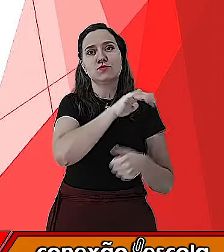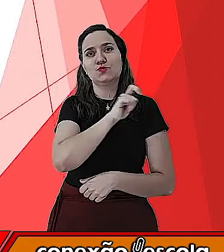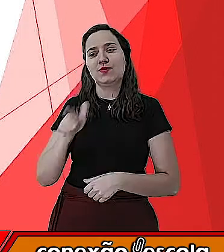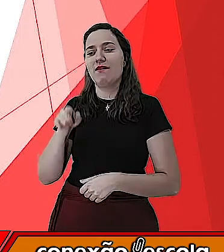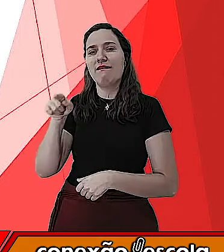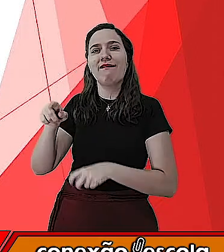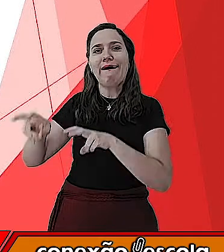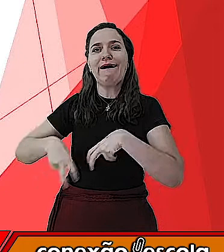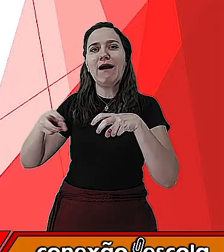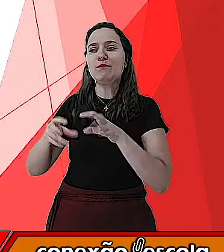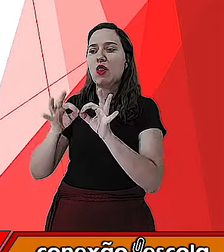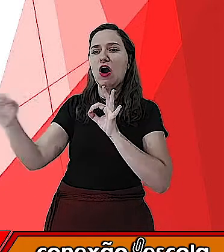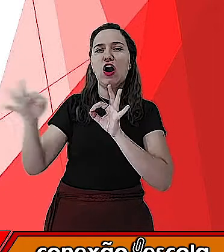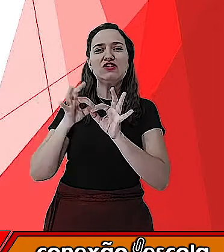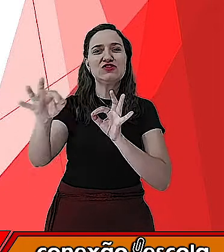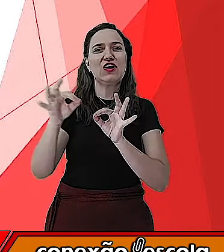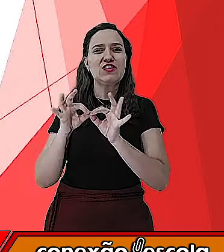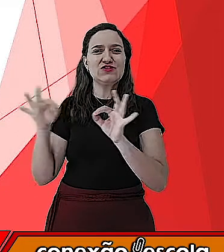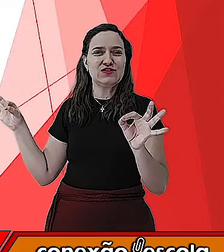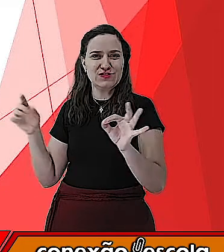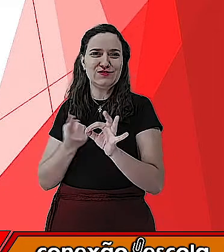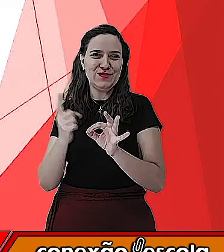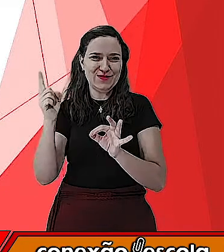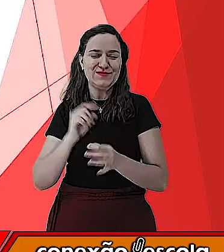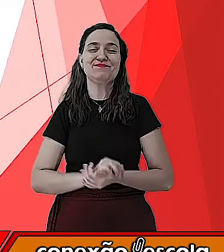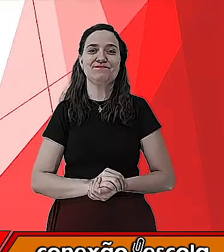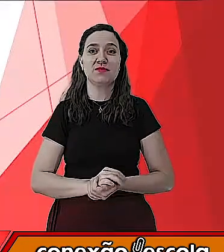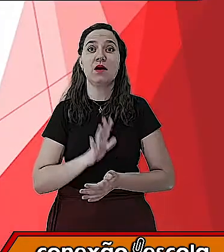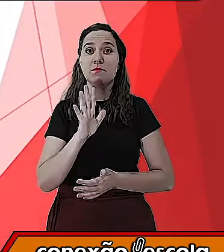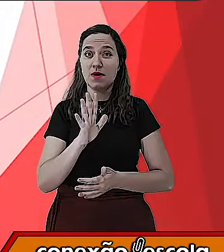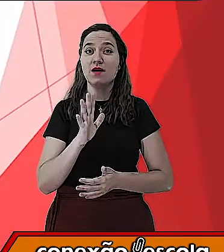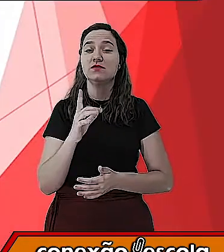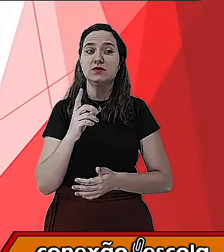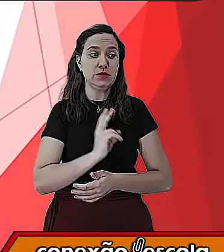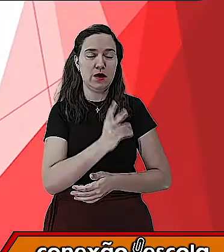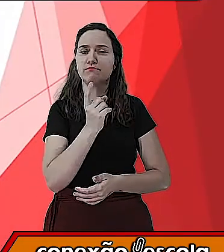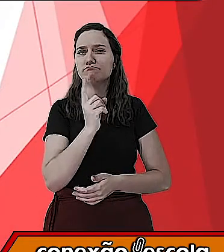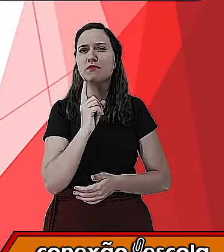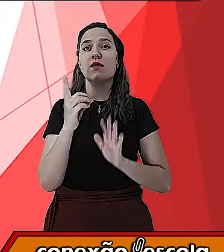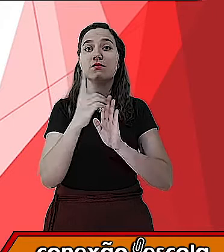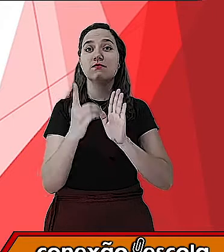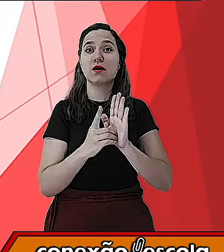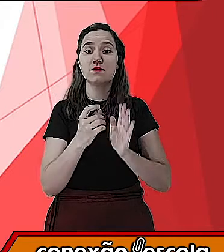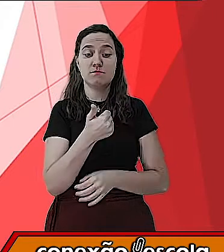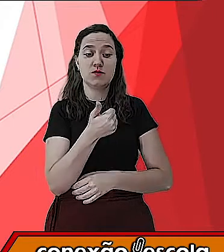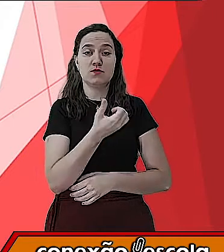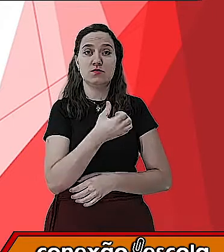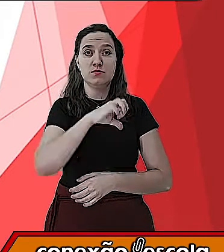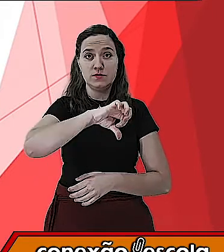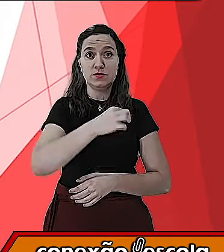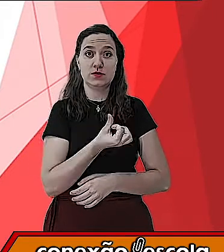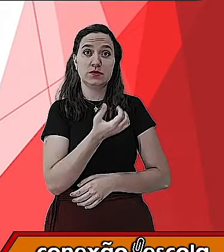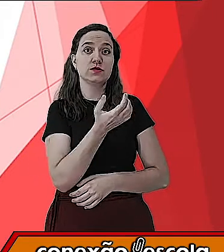das outras. Nem sempre foi assim. A partir da década de 1960, houve um